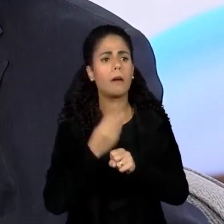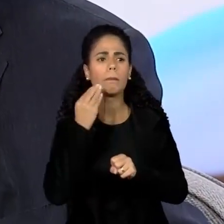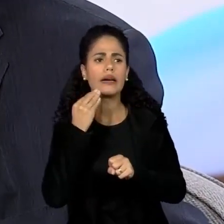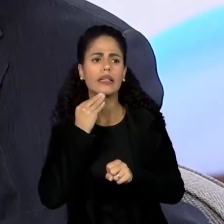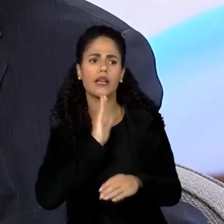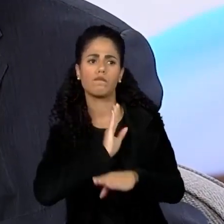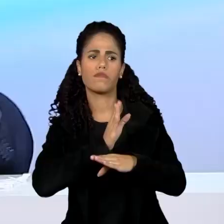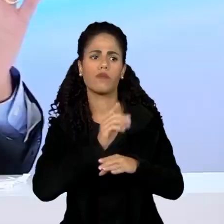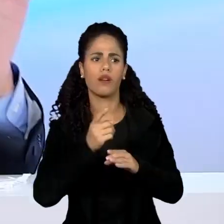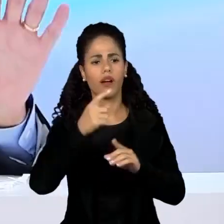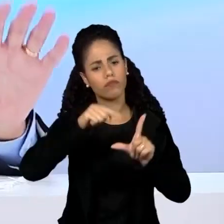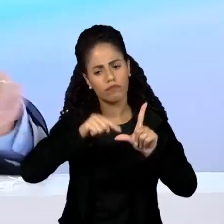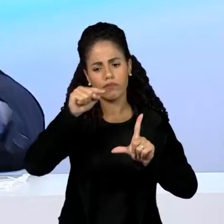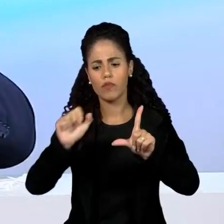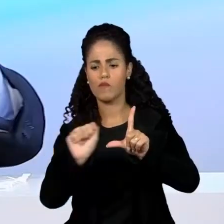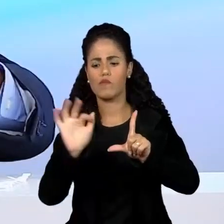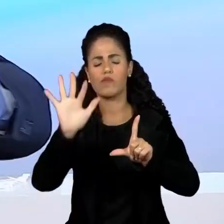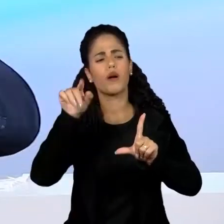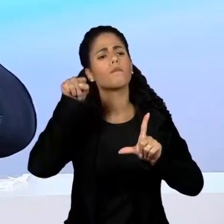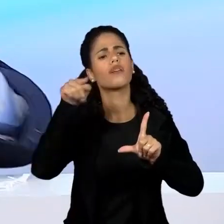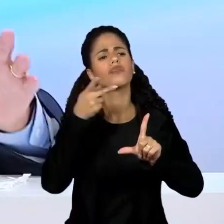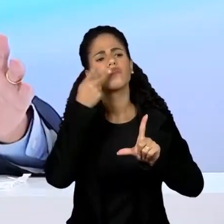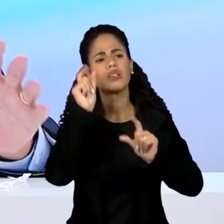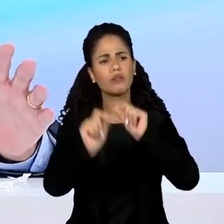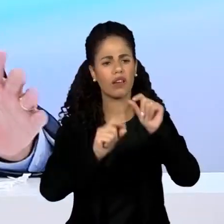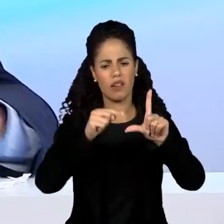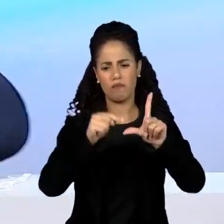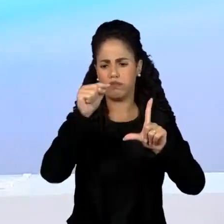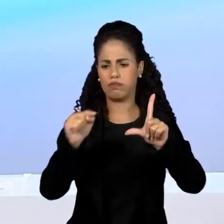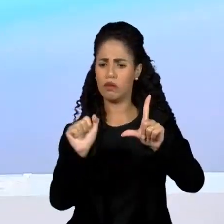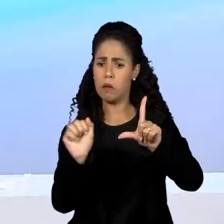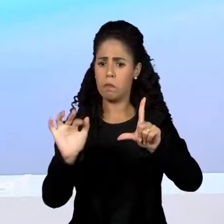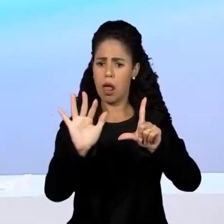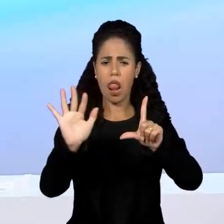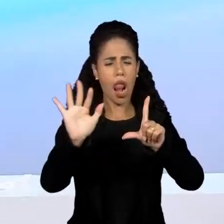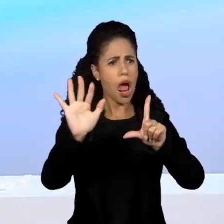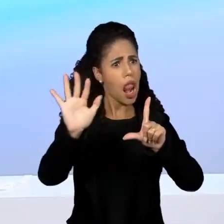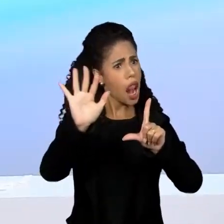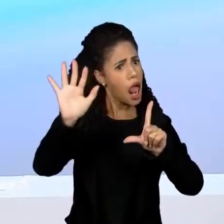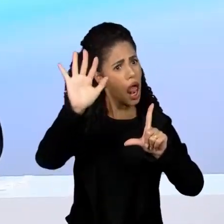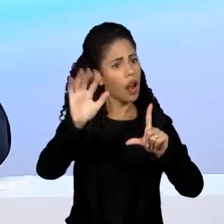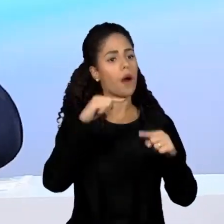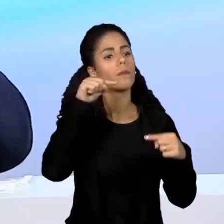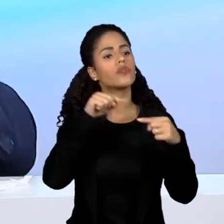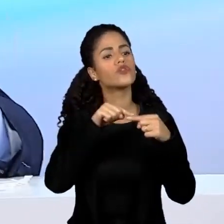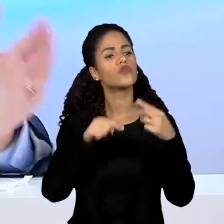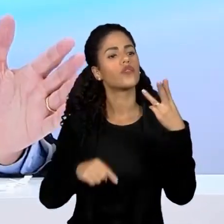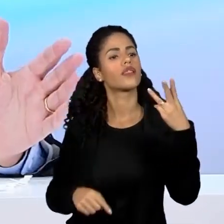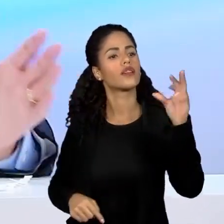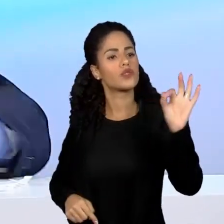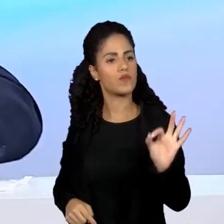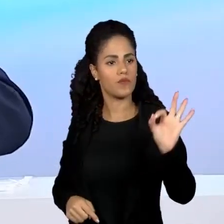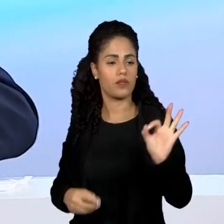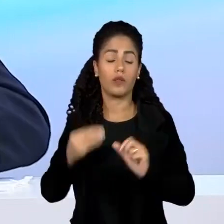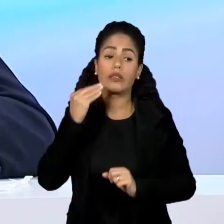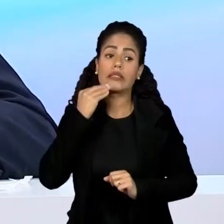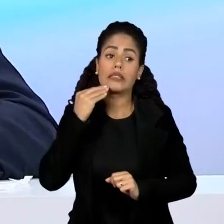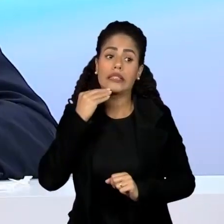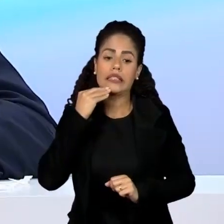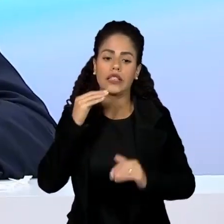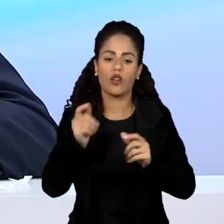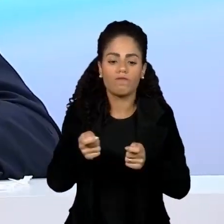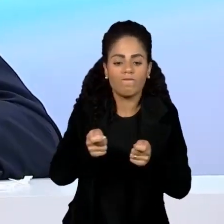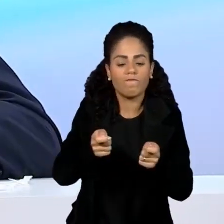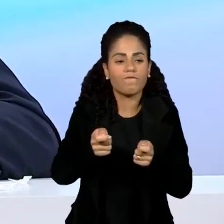inflação muito alta, e o argumento deles, olha, a inflação aí está alta, a gente tem uma meta de 3%, temos que manter esse juro